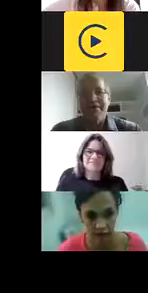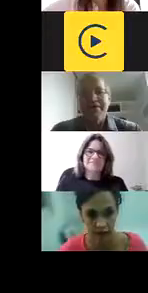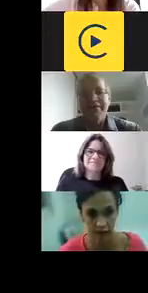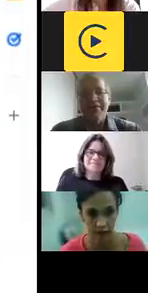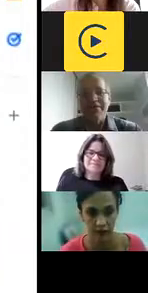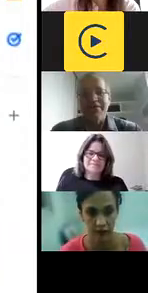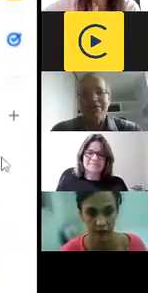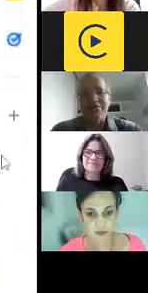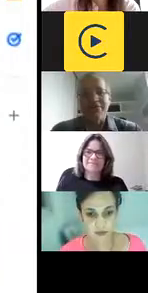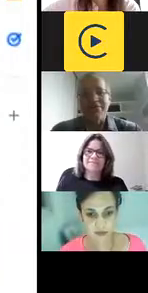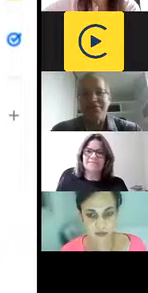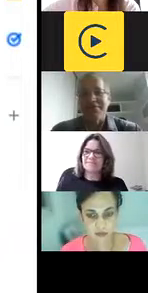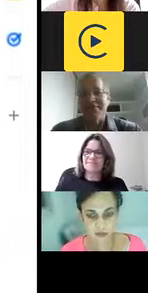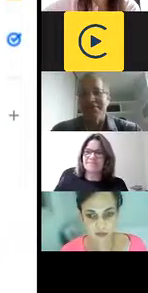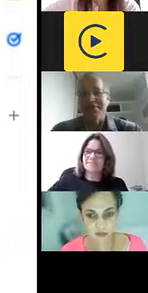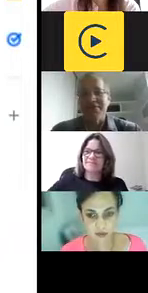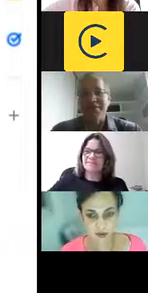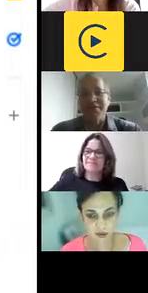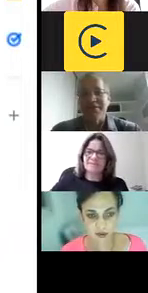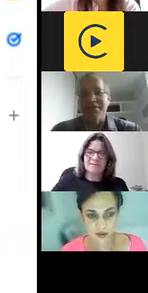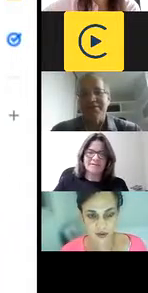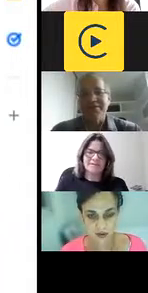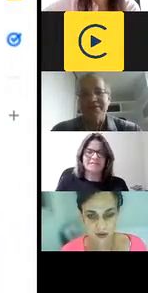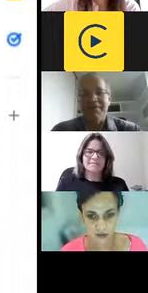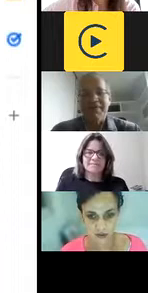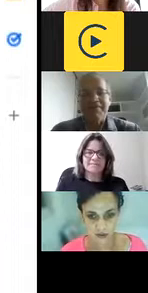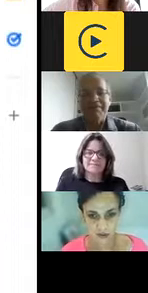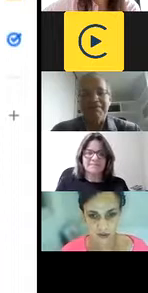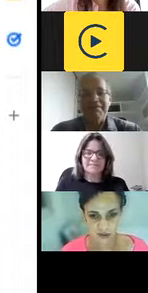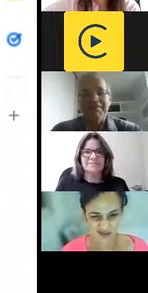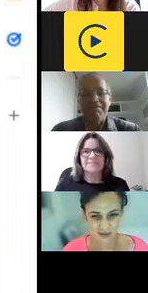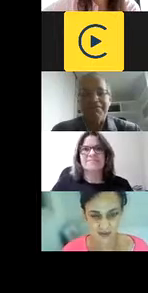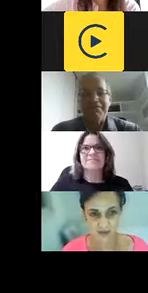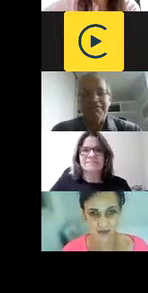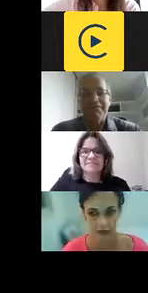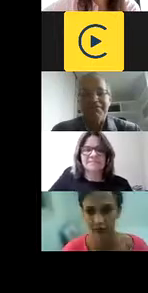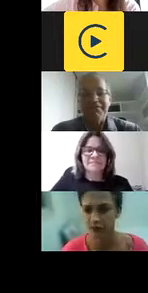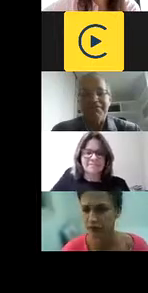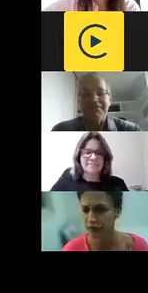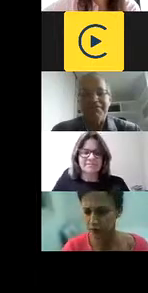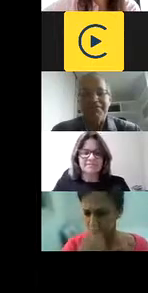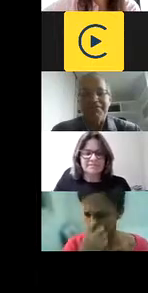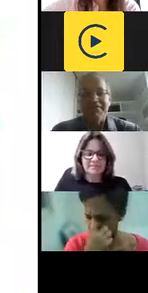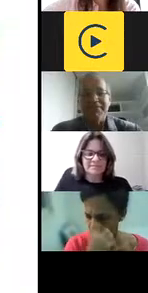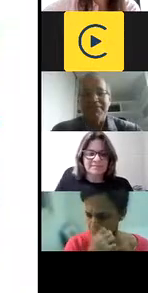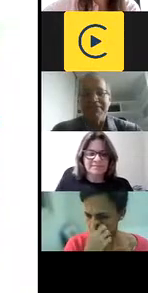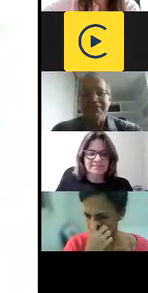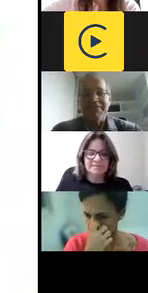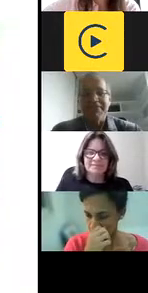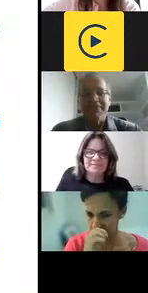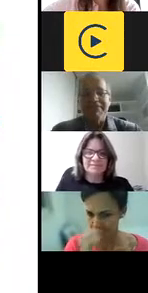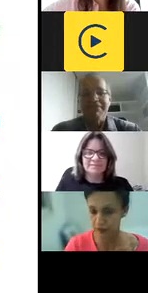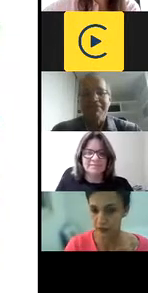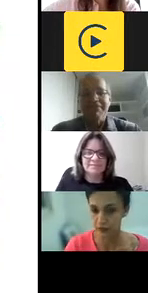A câmera dela já começou a compartilhar isso. Isso aí, estamos vendo, Eliana. Você pode começar,